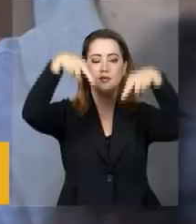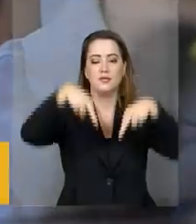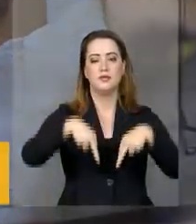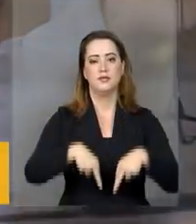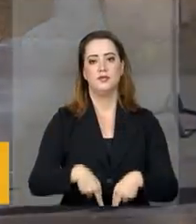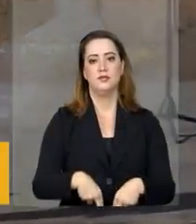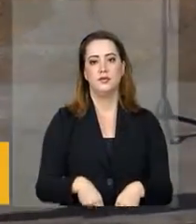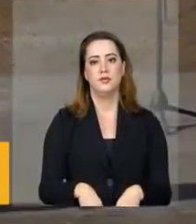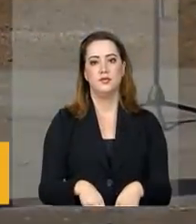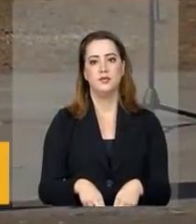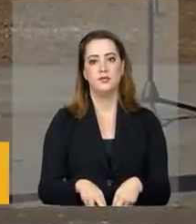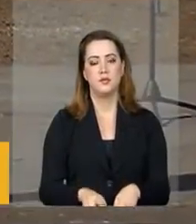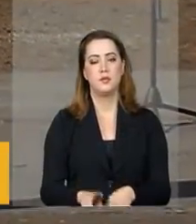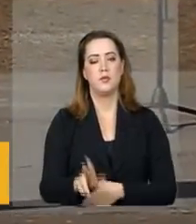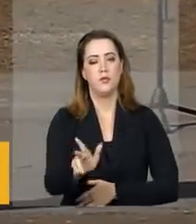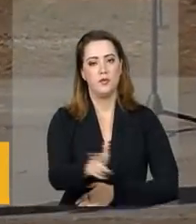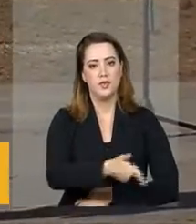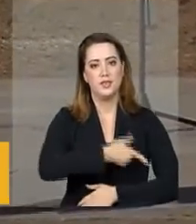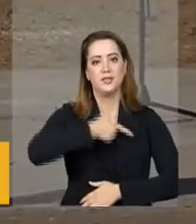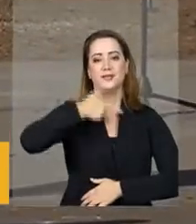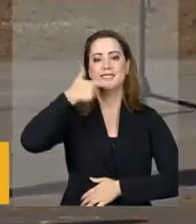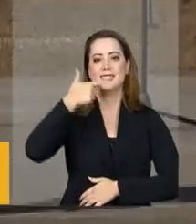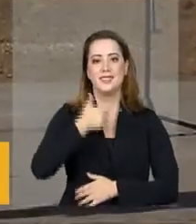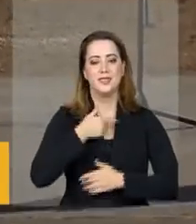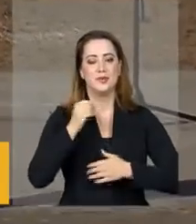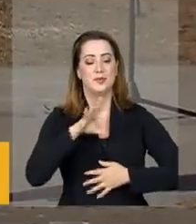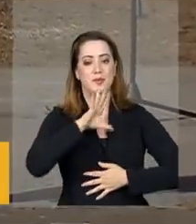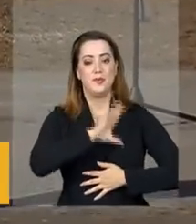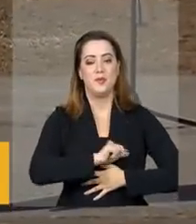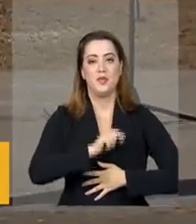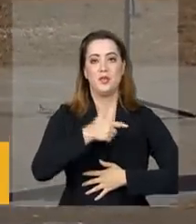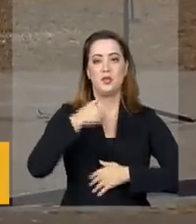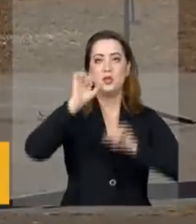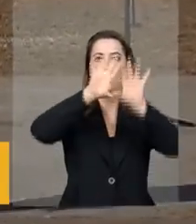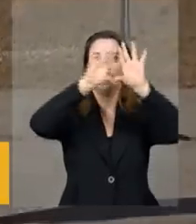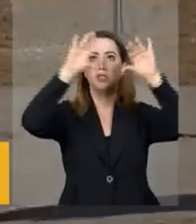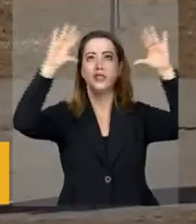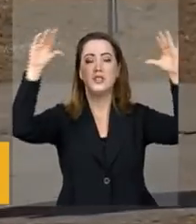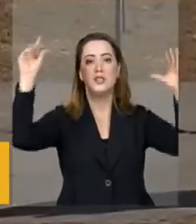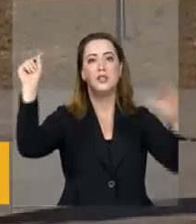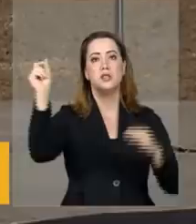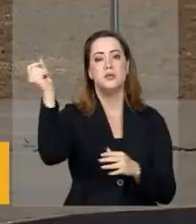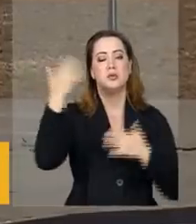esperança, a terra desce. Sem teu formoso céu risonho e